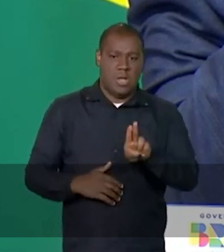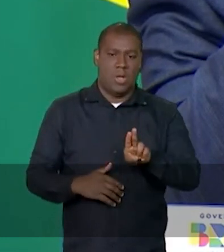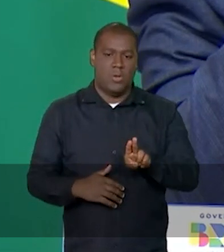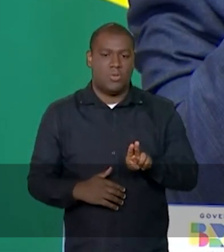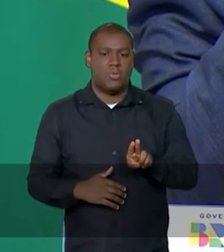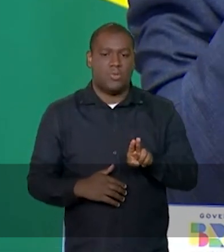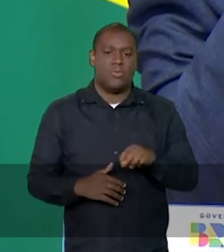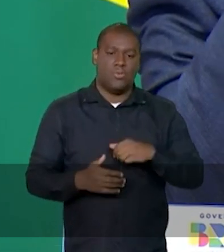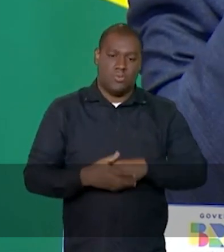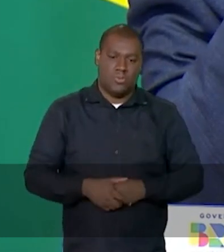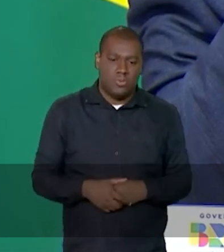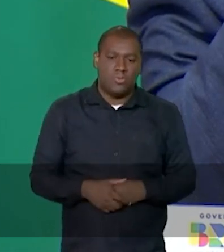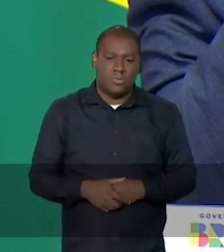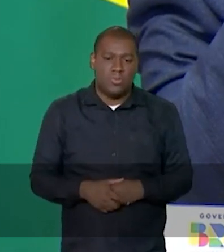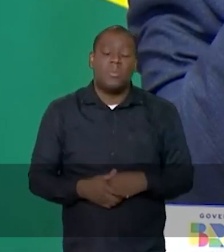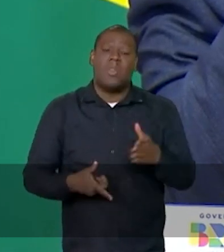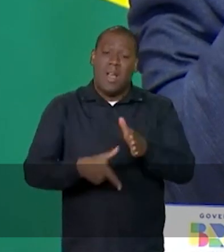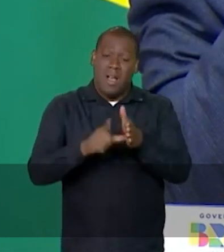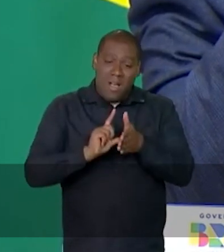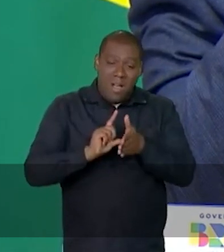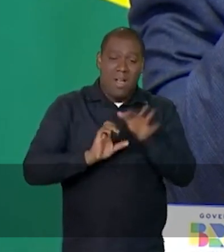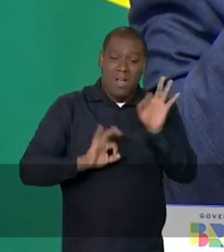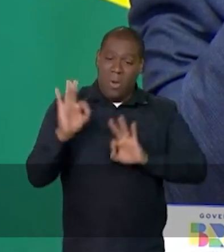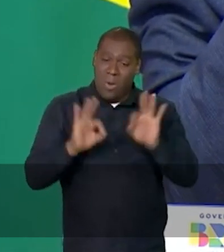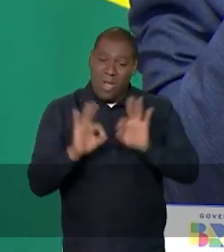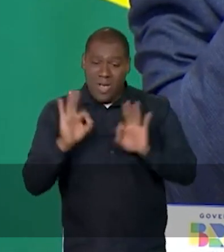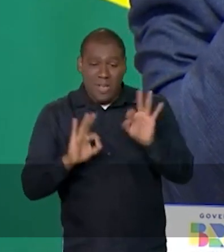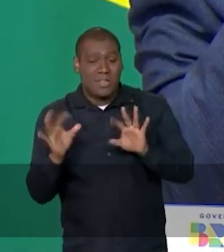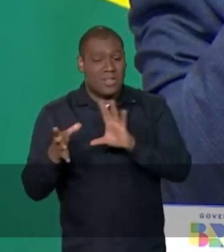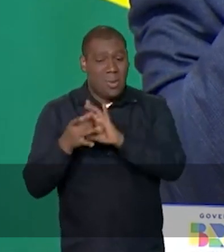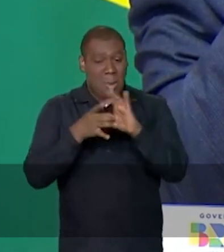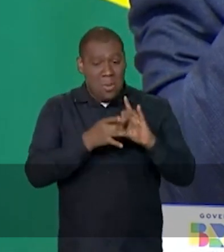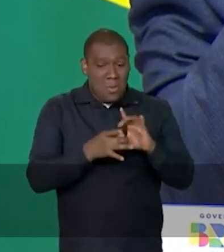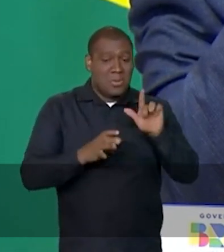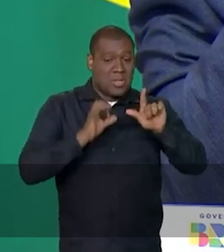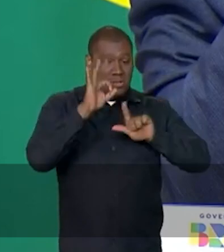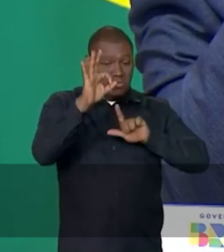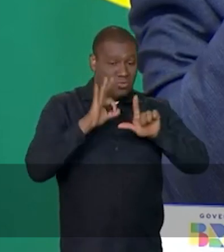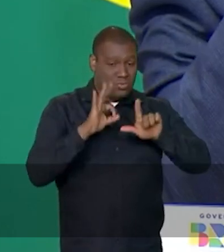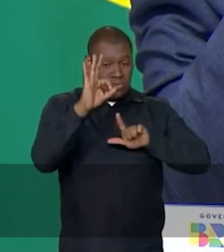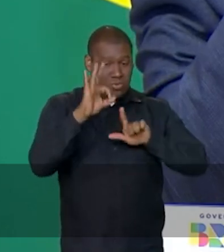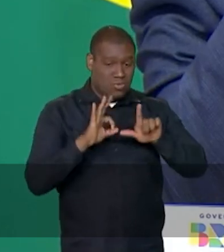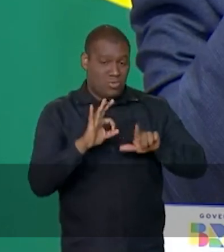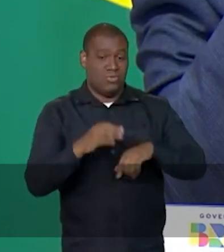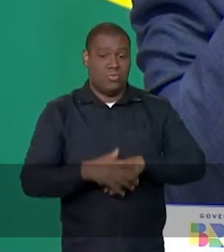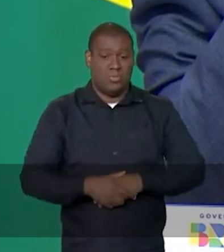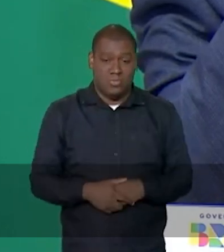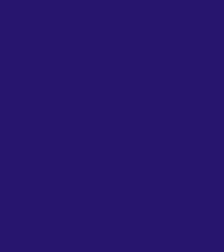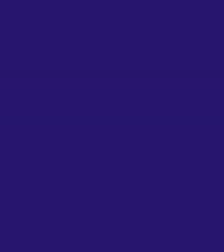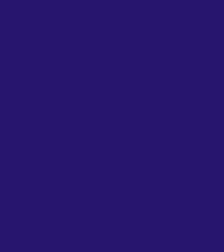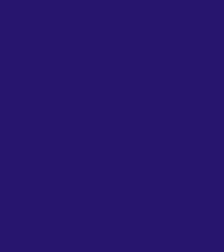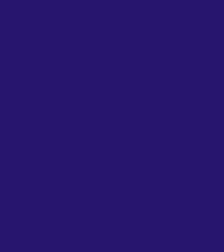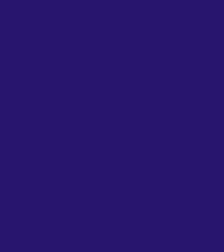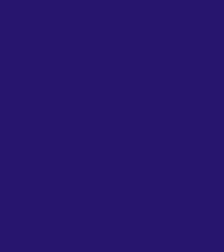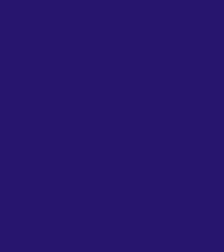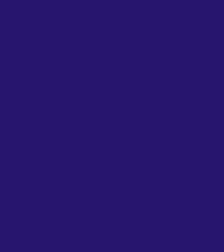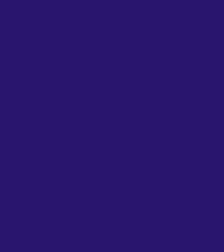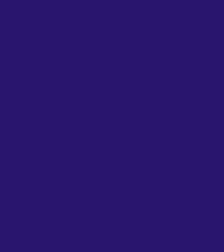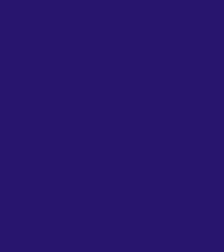prova. Como vocês já imaginam, já acompanham, é uma questão logística muito complexa que envolve praticamente o Brasil inteiro.